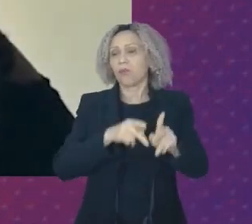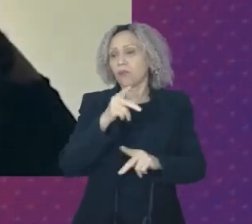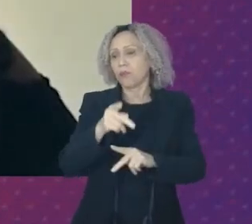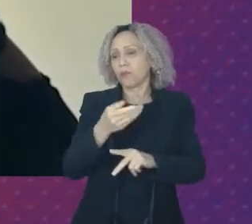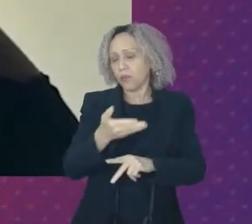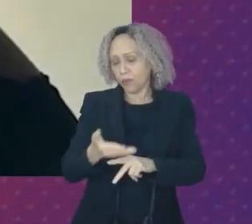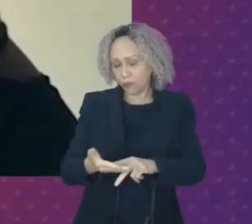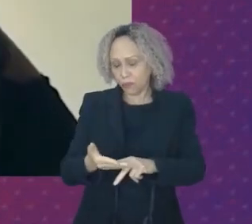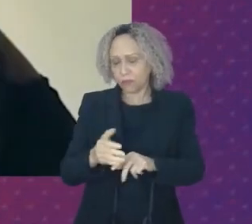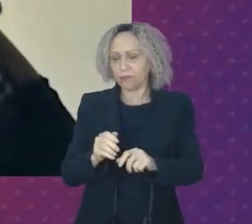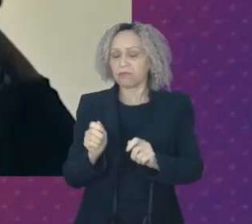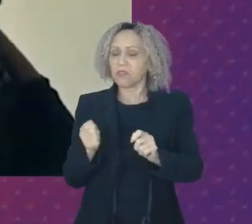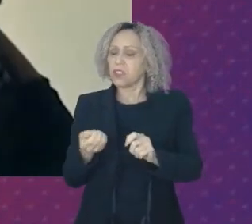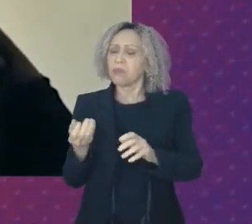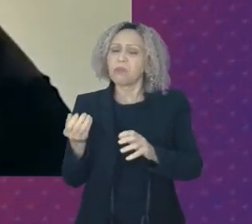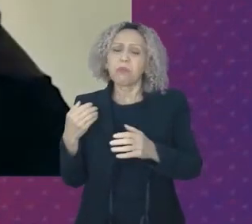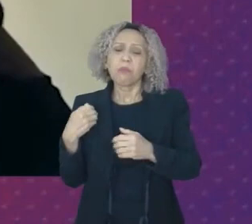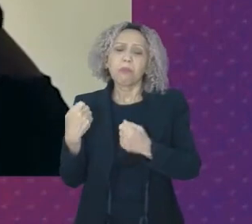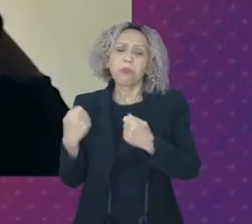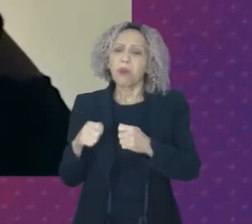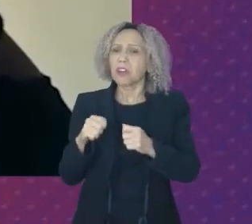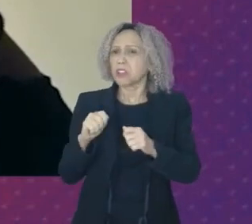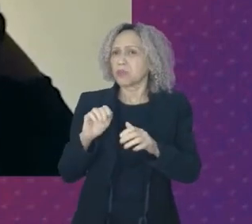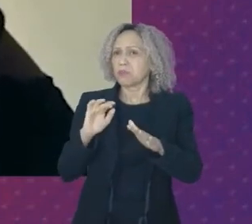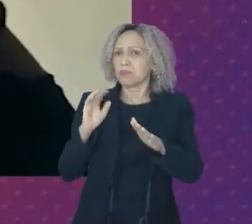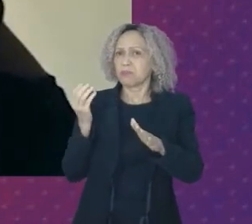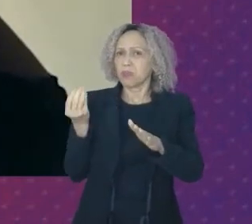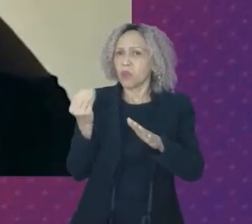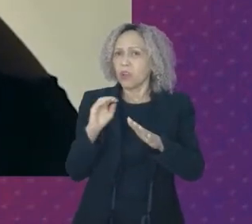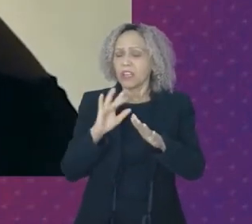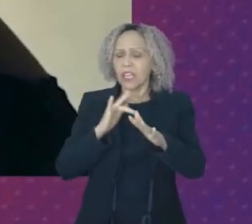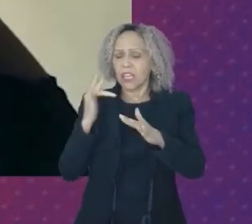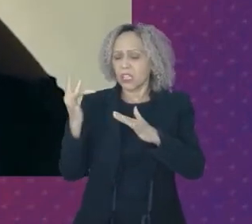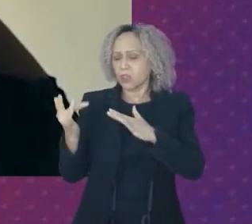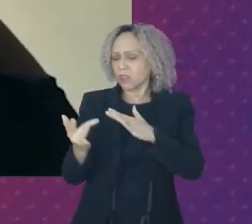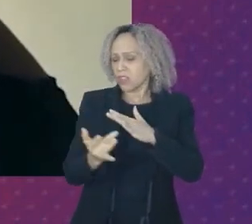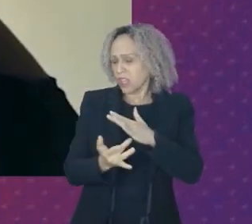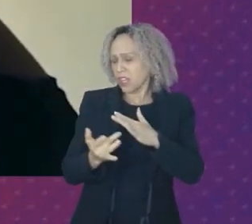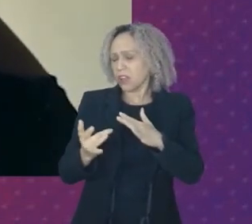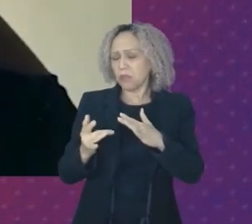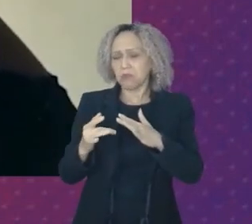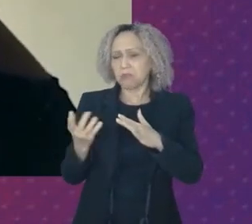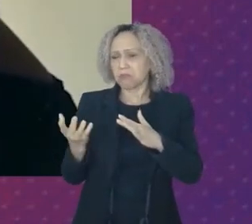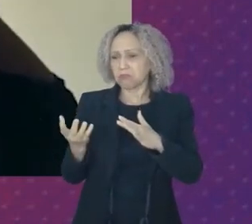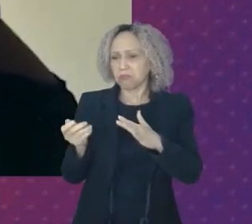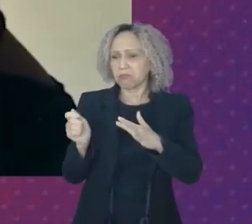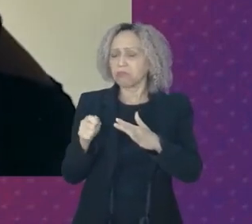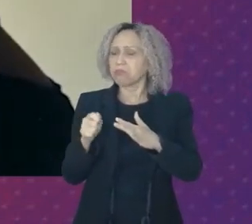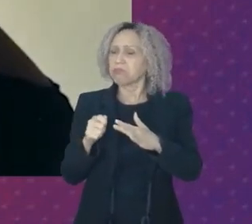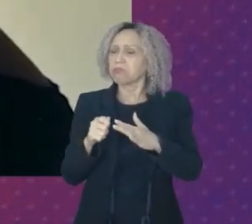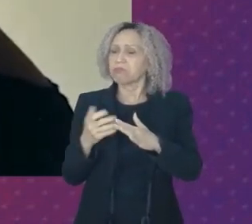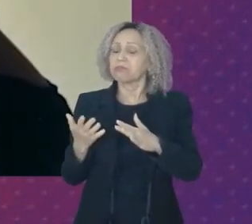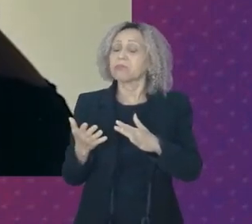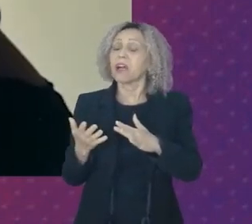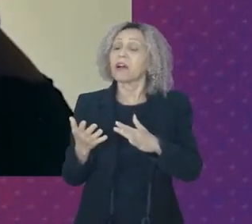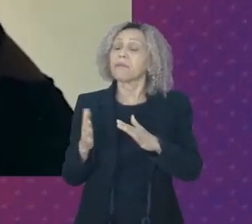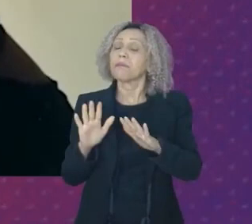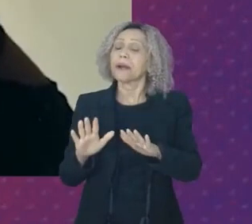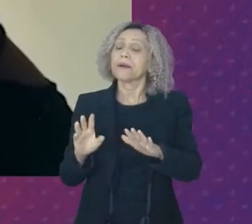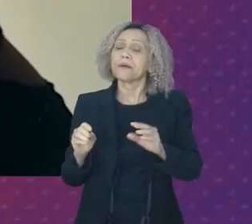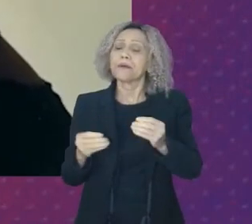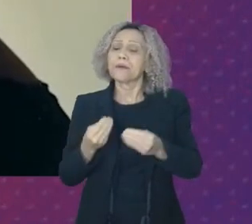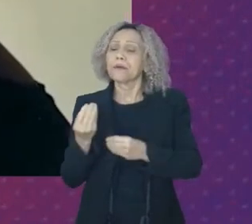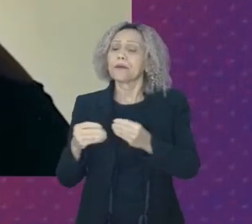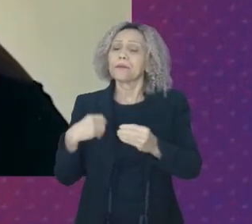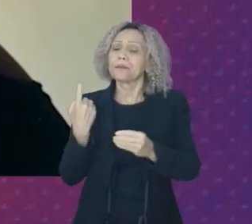de cards, ele pode virar um story que consiga chegar a mais e mais mulheres. Mas como é que a gente consegue também